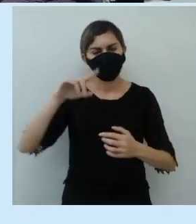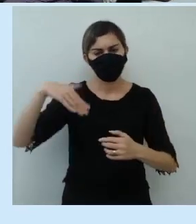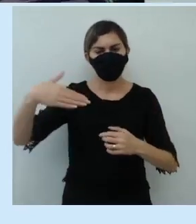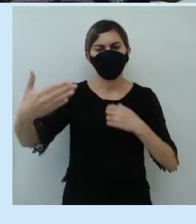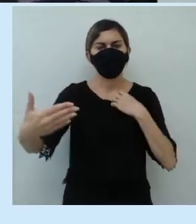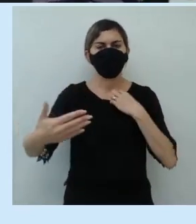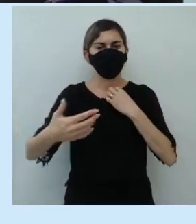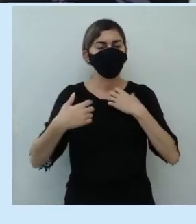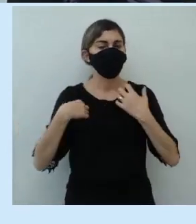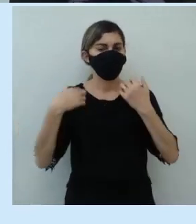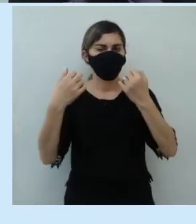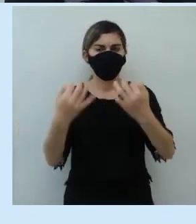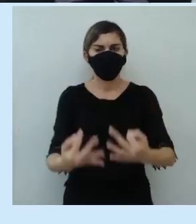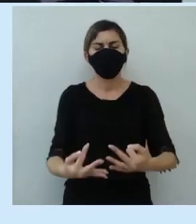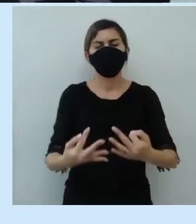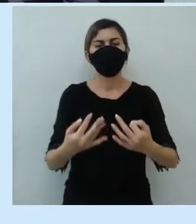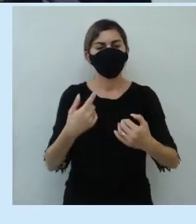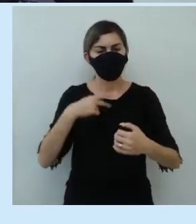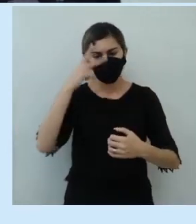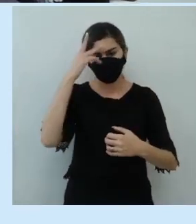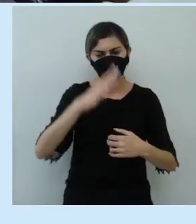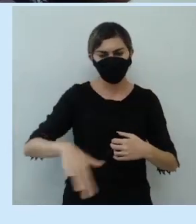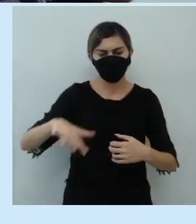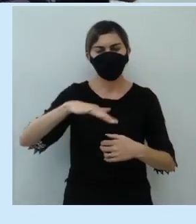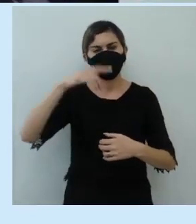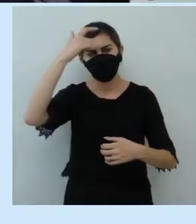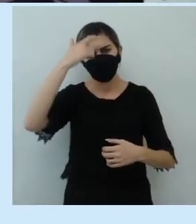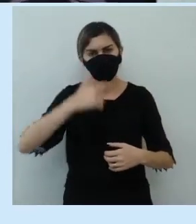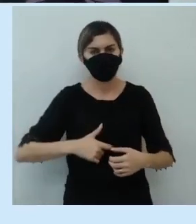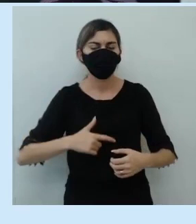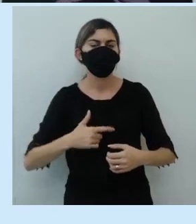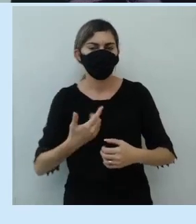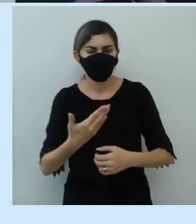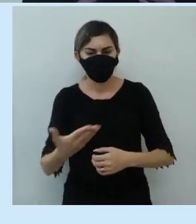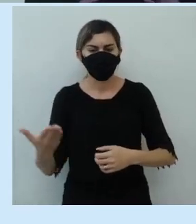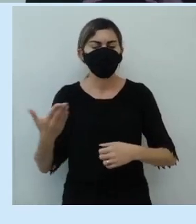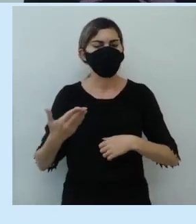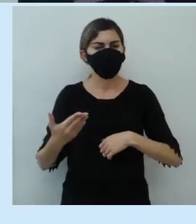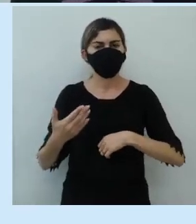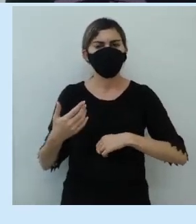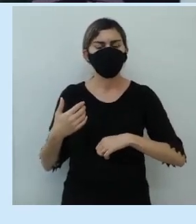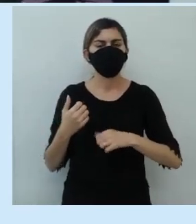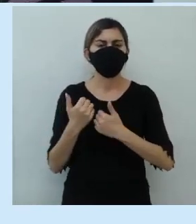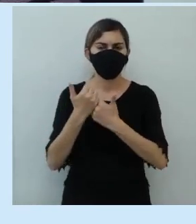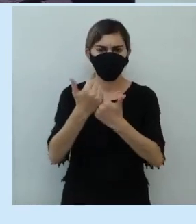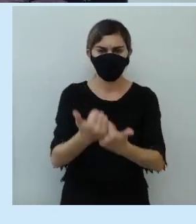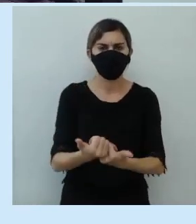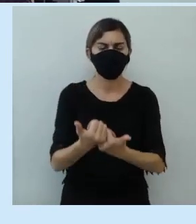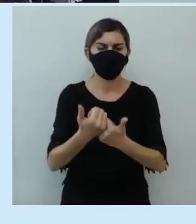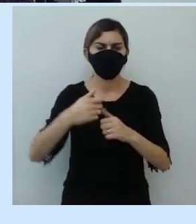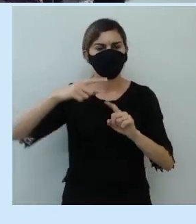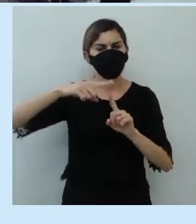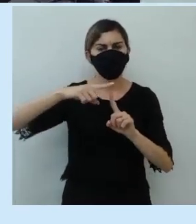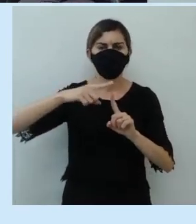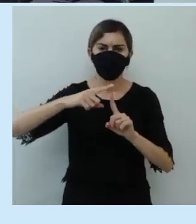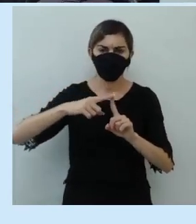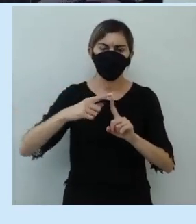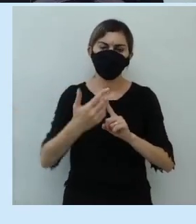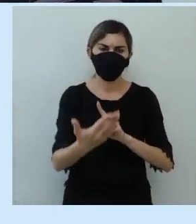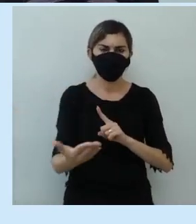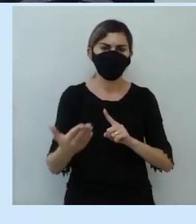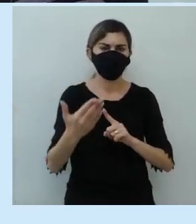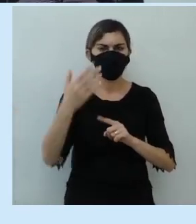dia. Tratar as pessoas como personagens que vão representar ali um tipo, né?